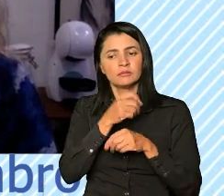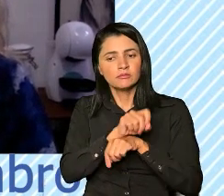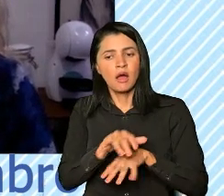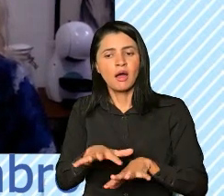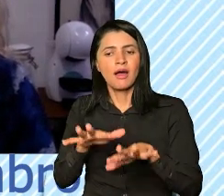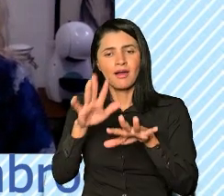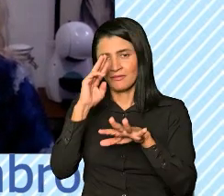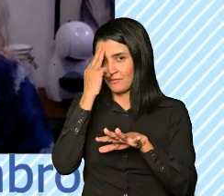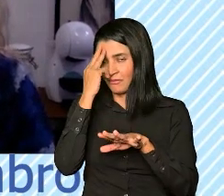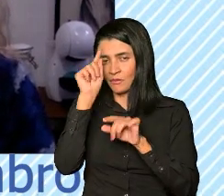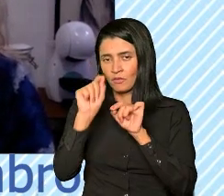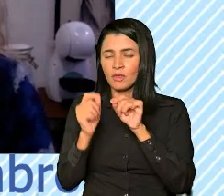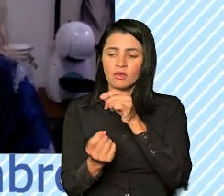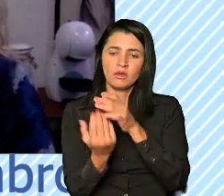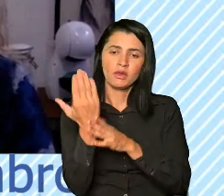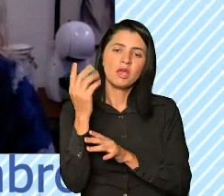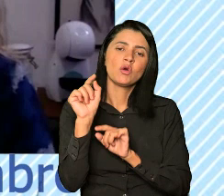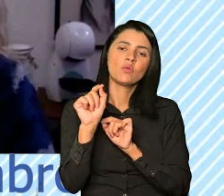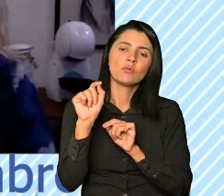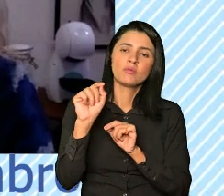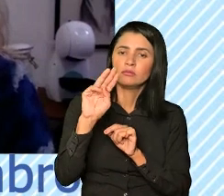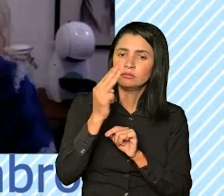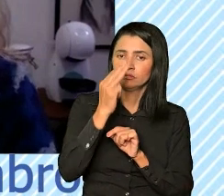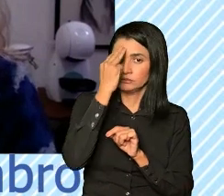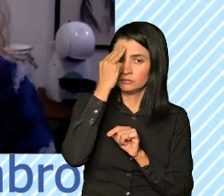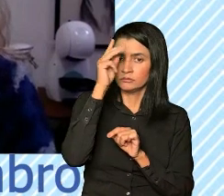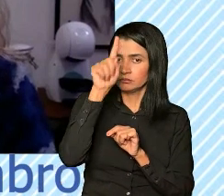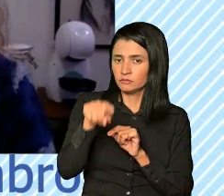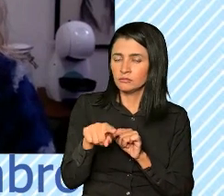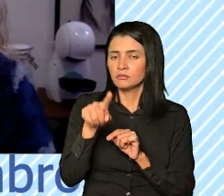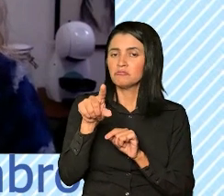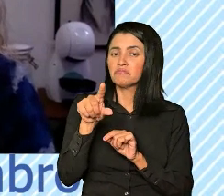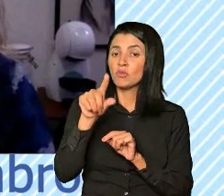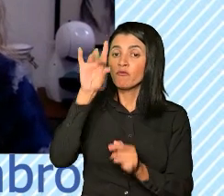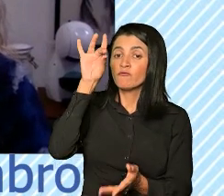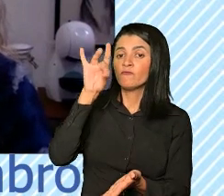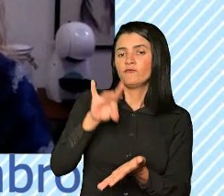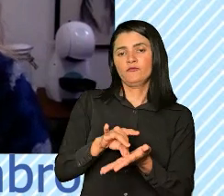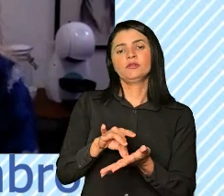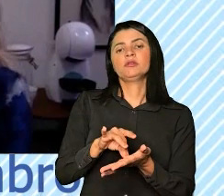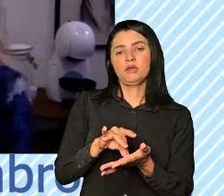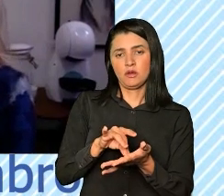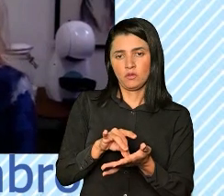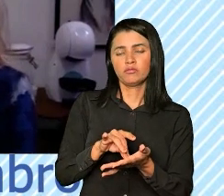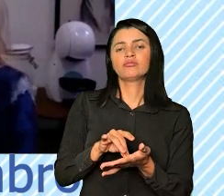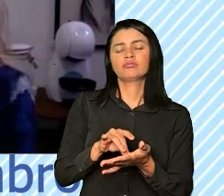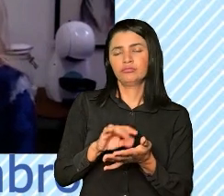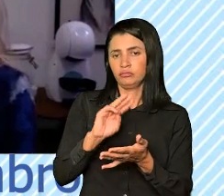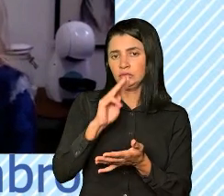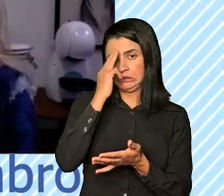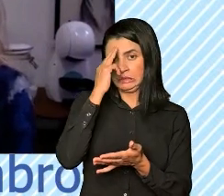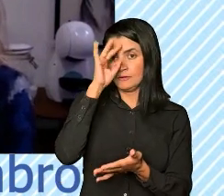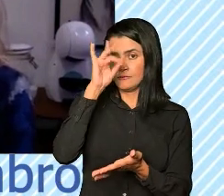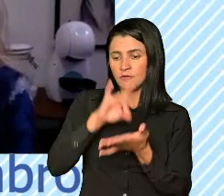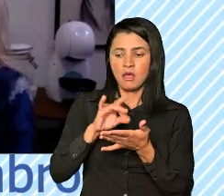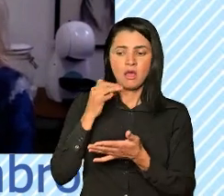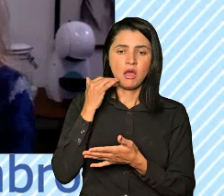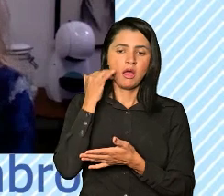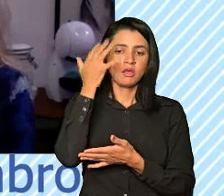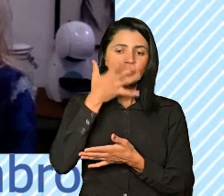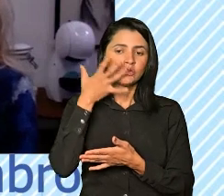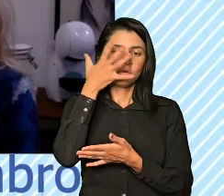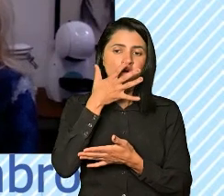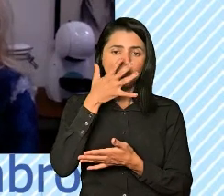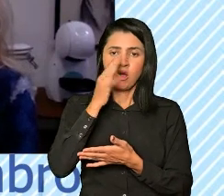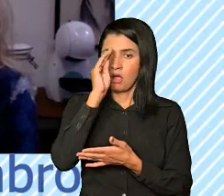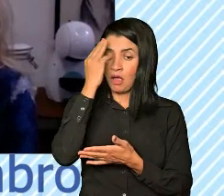memória e criando uma memória que diremos aqui como oficial. Então, a oficialização de determinado discurso de memória